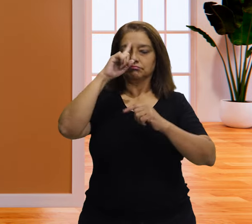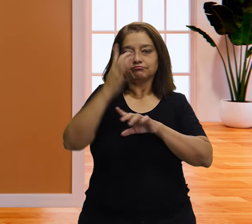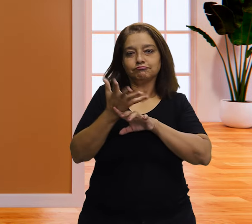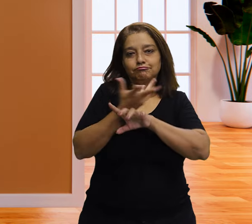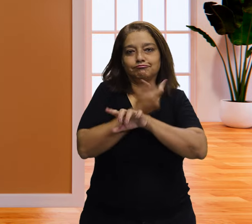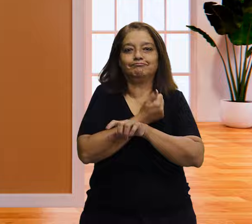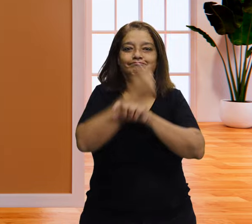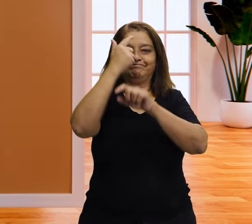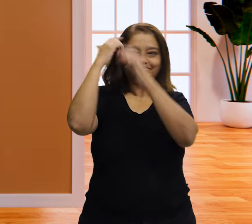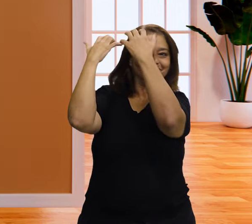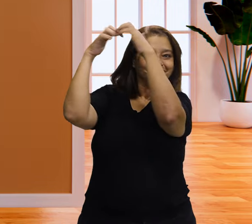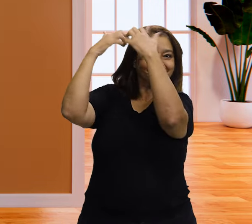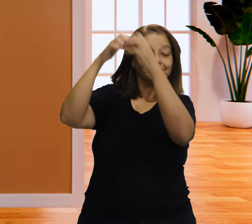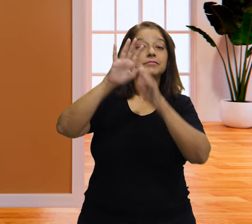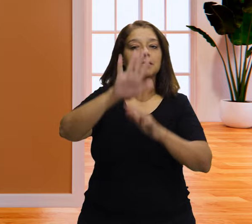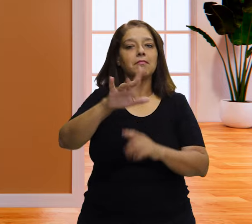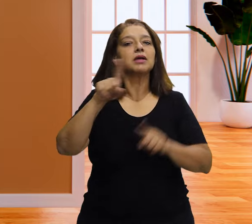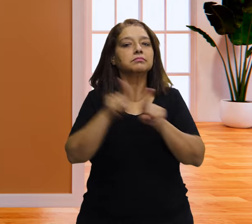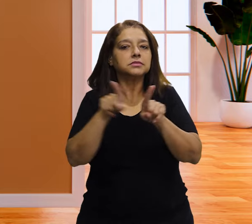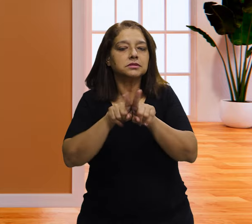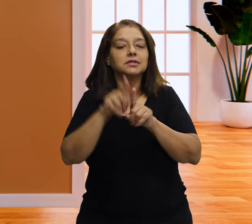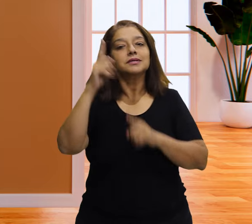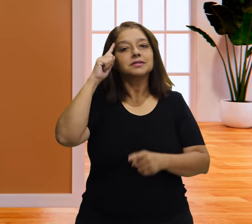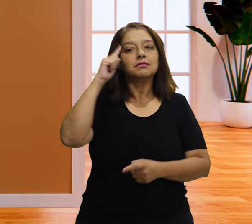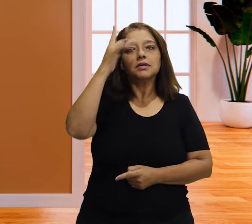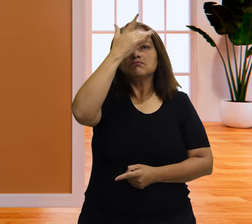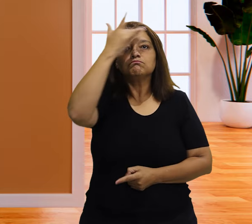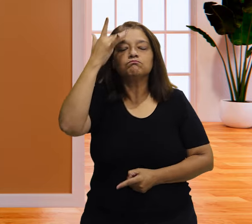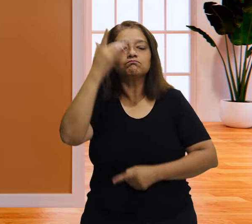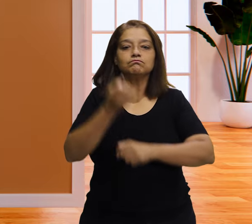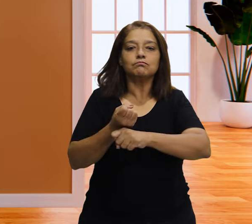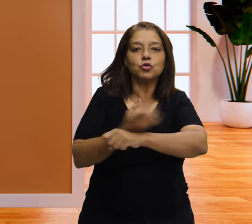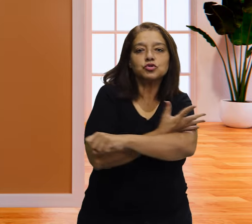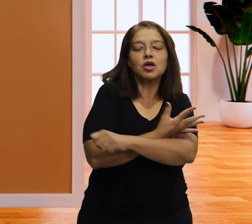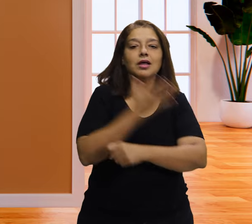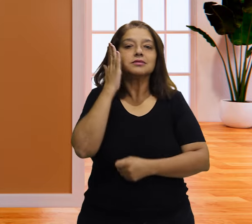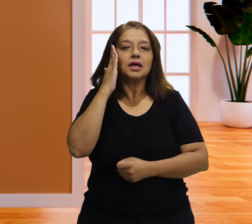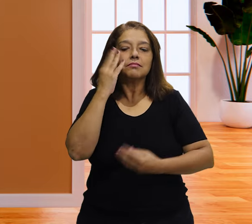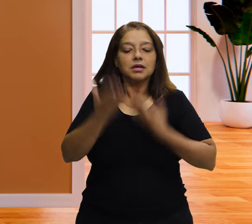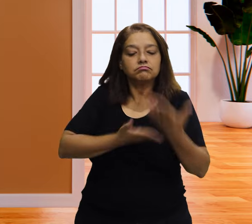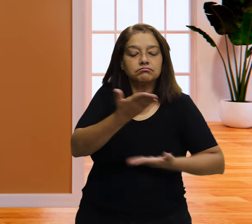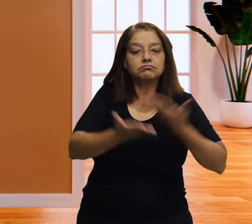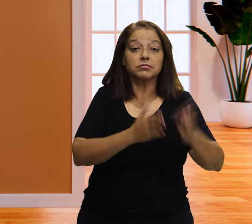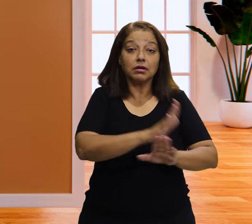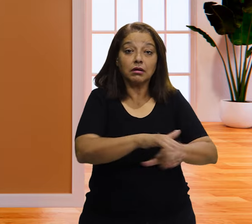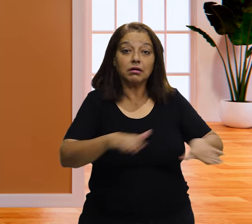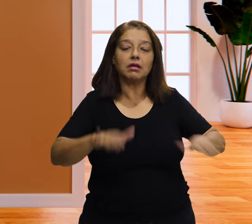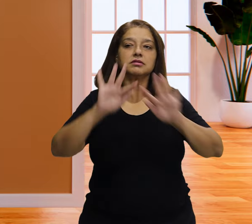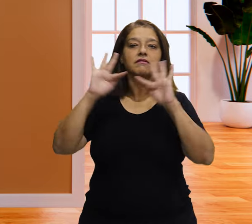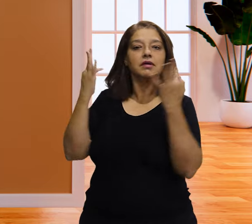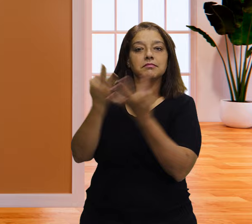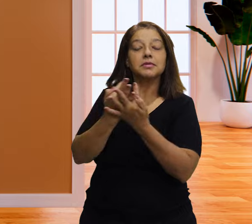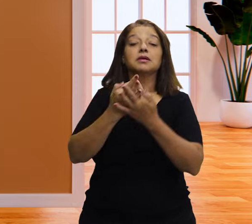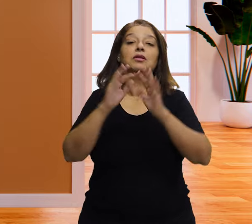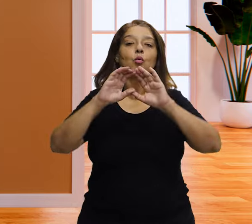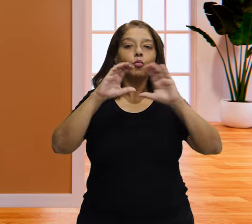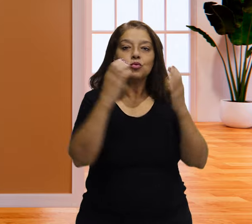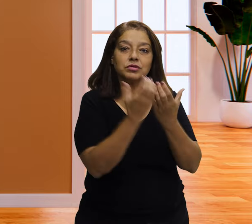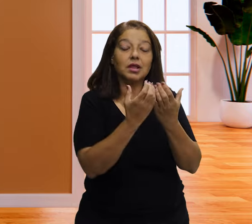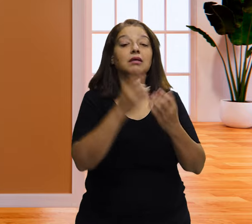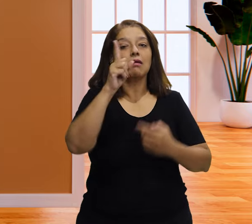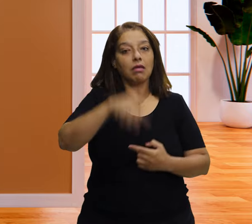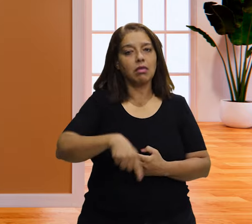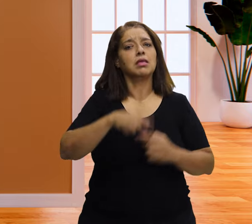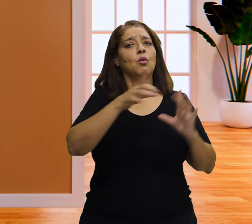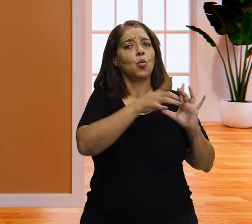mas também um equilíbrio emocional para lidar com as reações com crianças, pais e comunidade. Nesse contexto, é